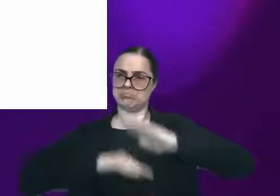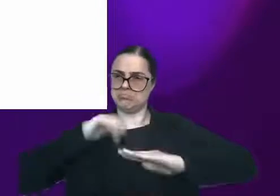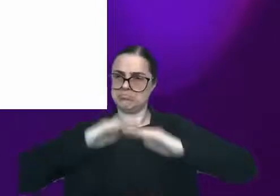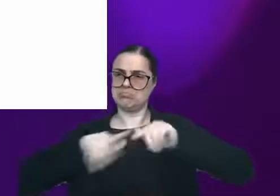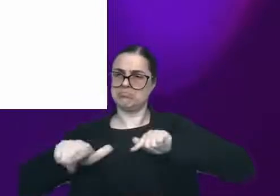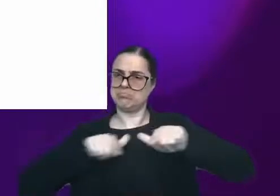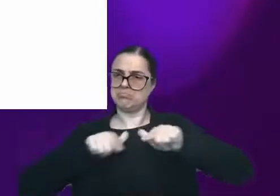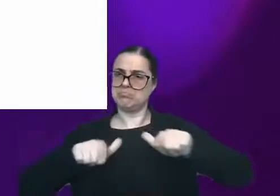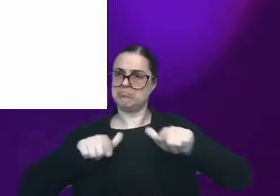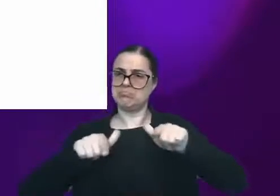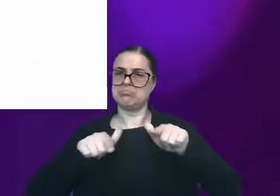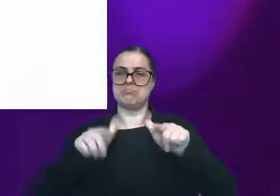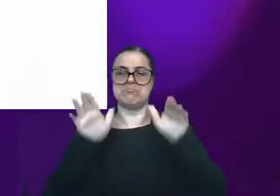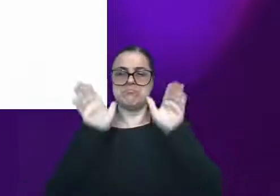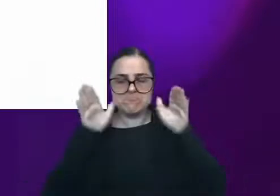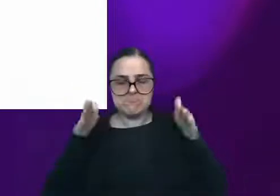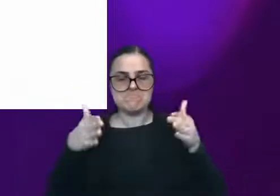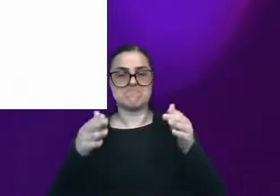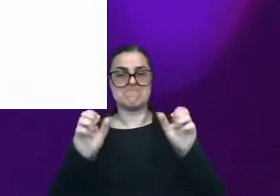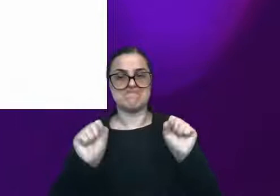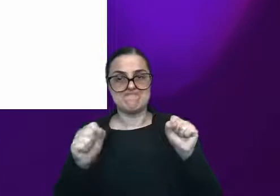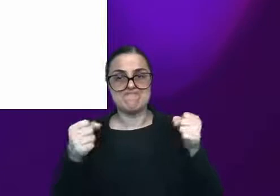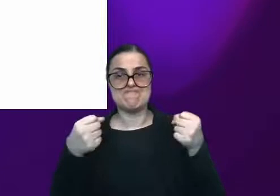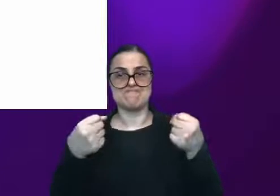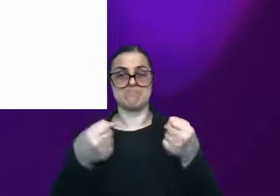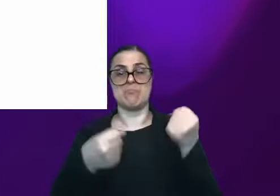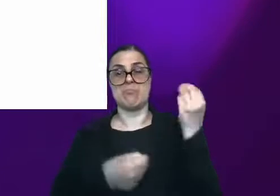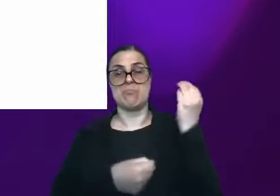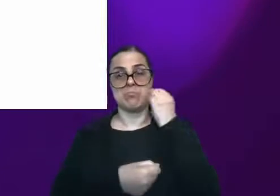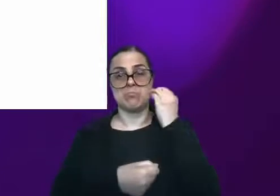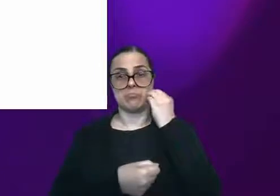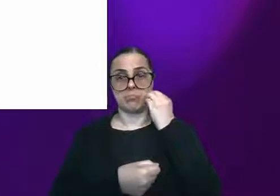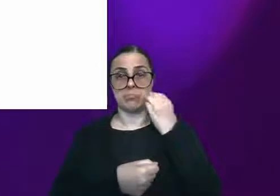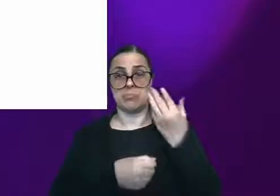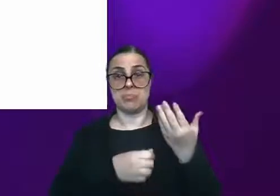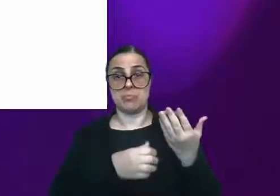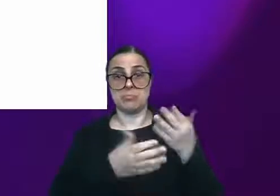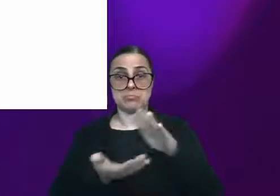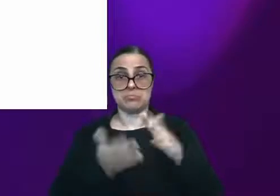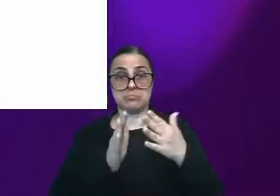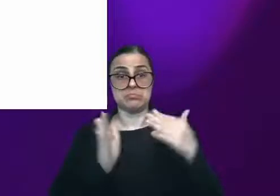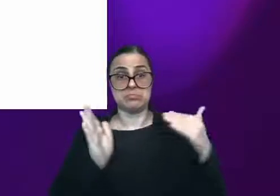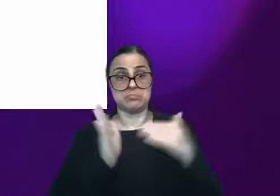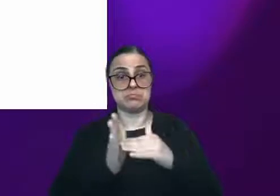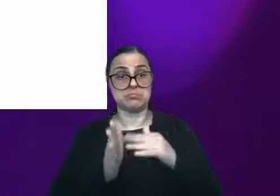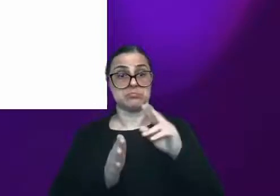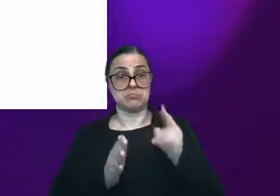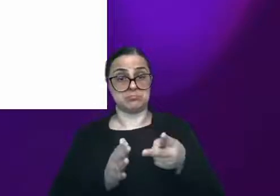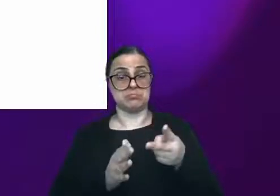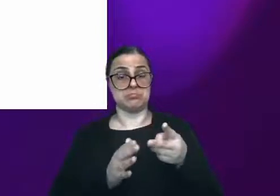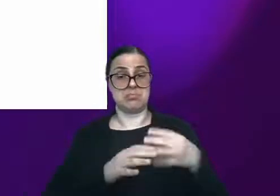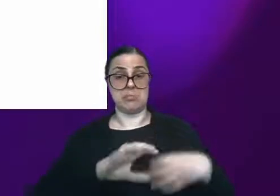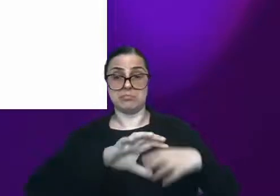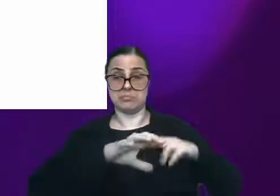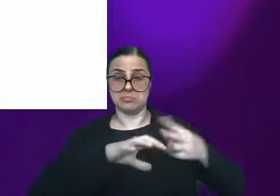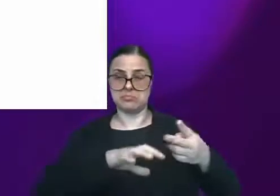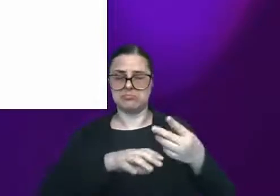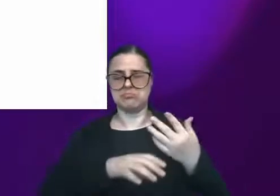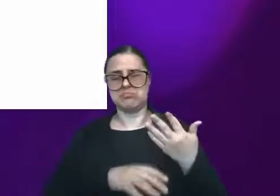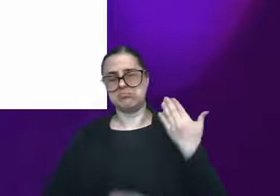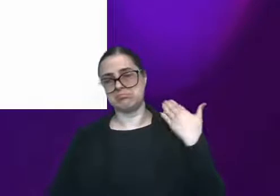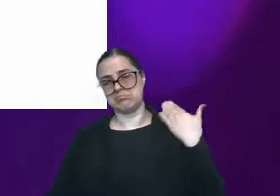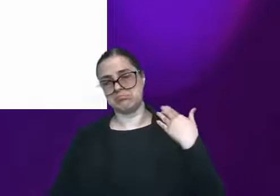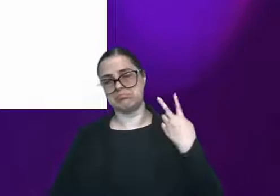e manter a média de 2.000 transplantes que eram realizados até 2019, 2.100 transplantes. Então,